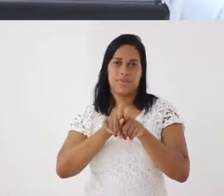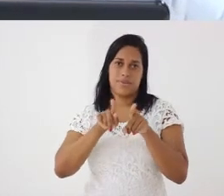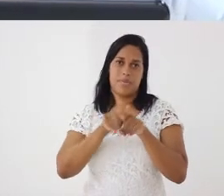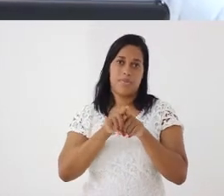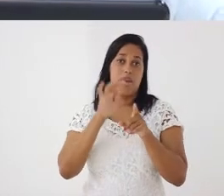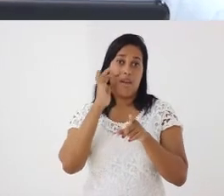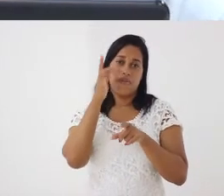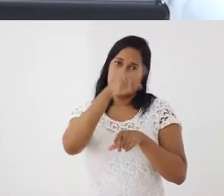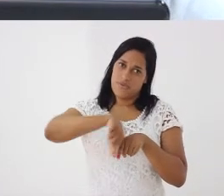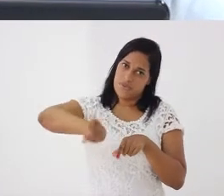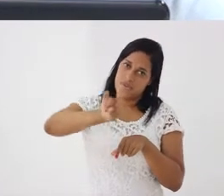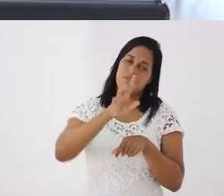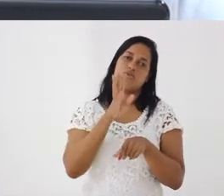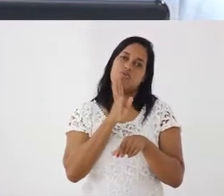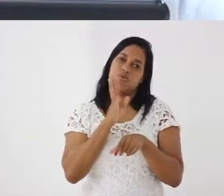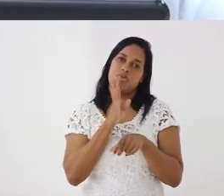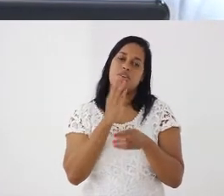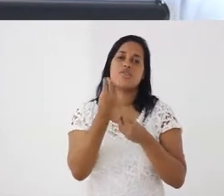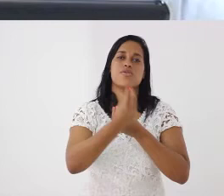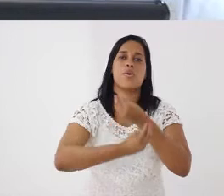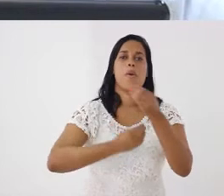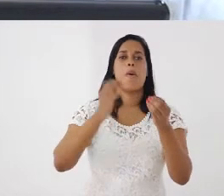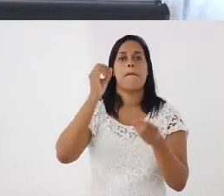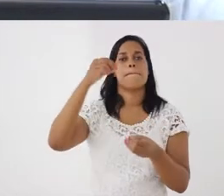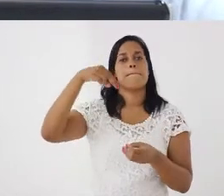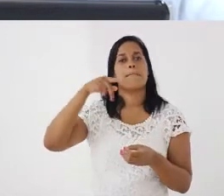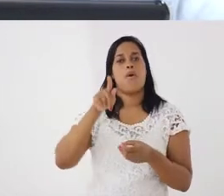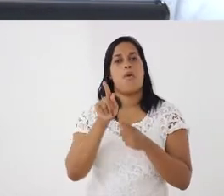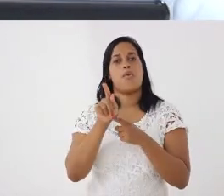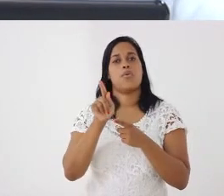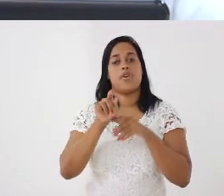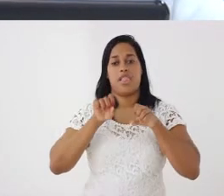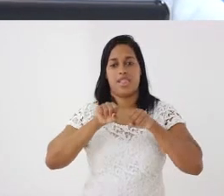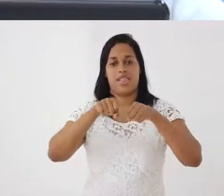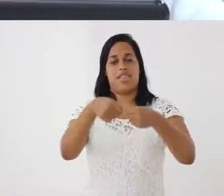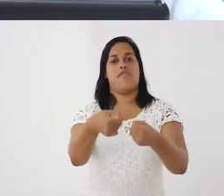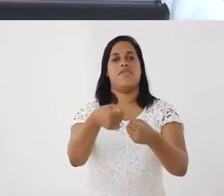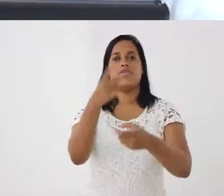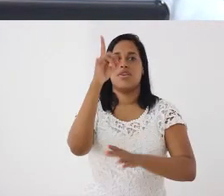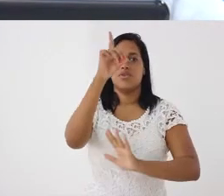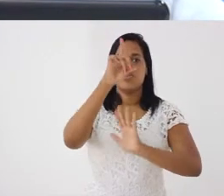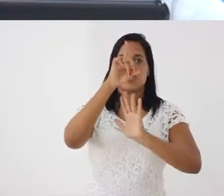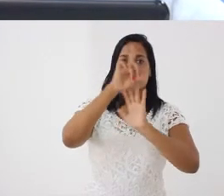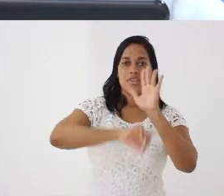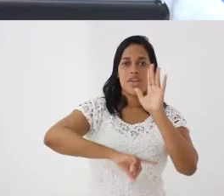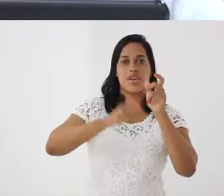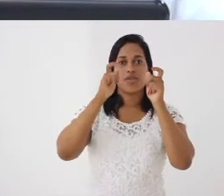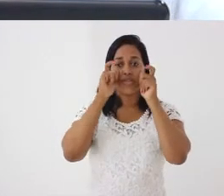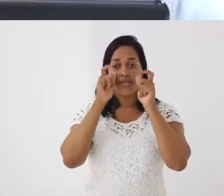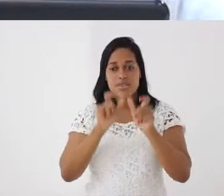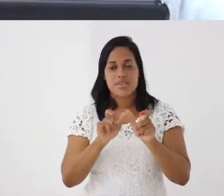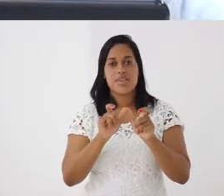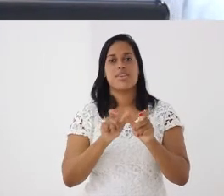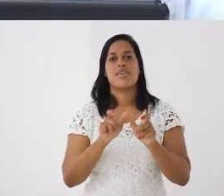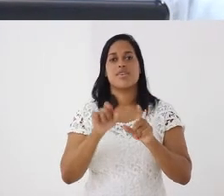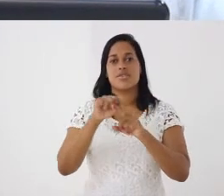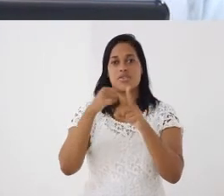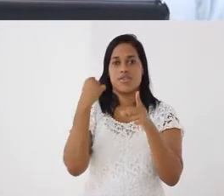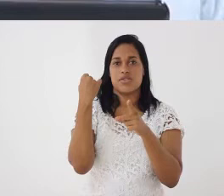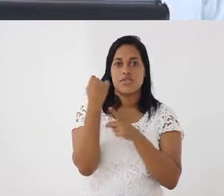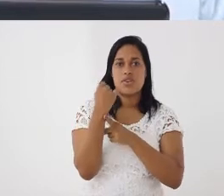que eu acho que vocês conhecem mais como ONGs, defendendo seus direitos e seus interesses, com a